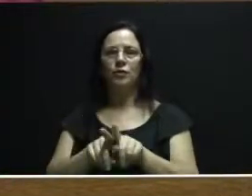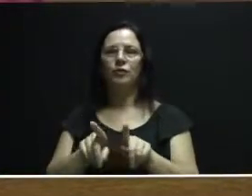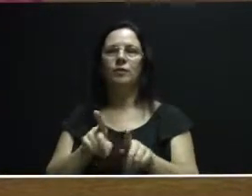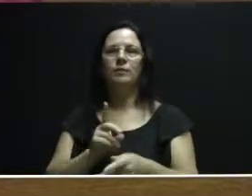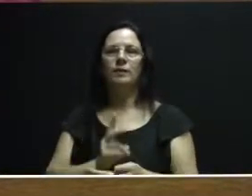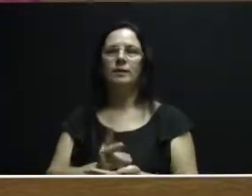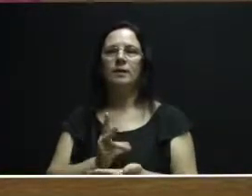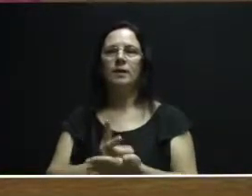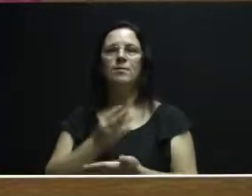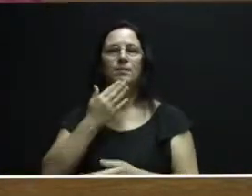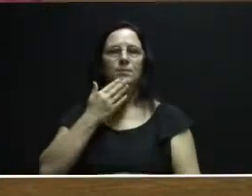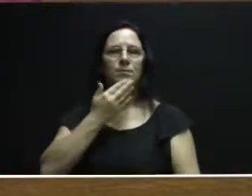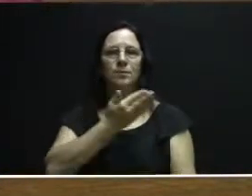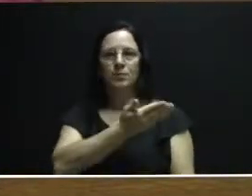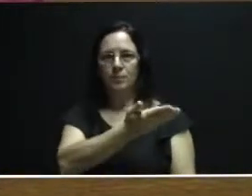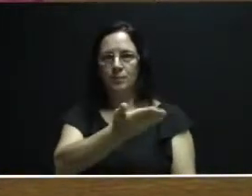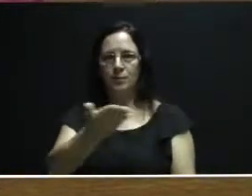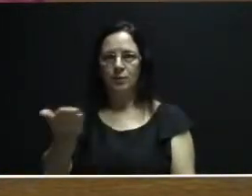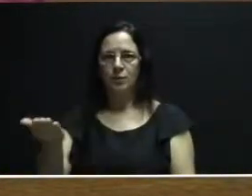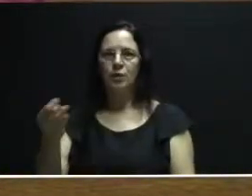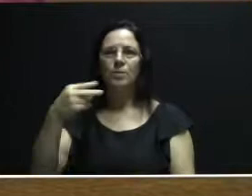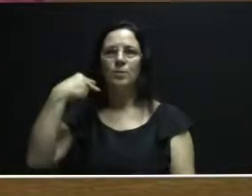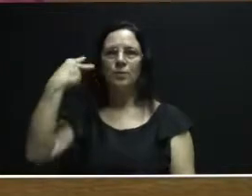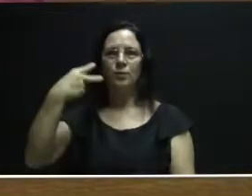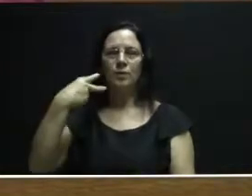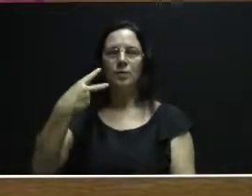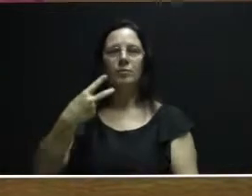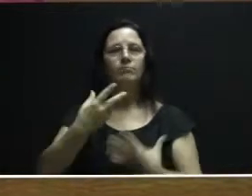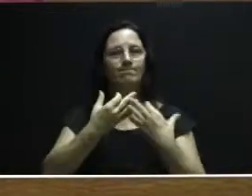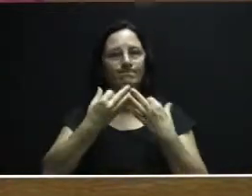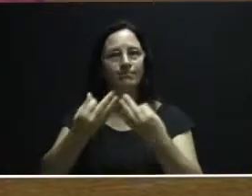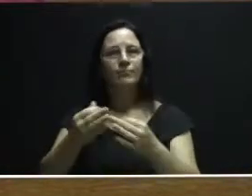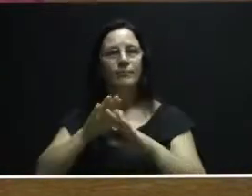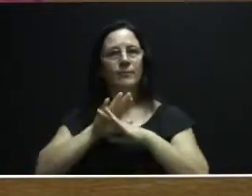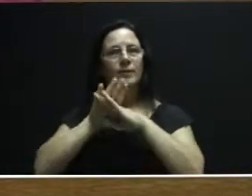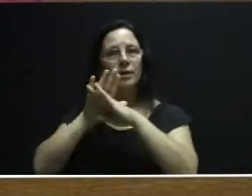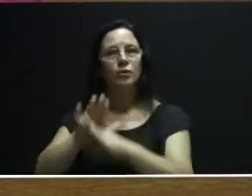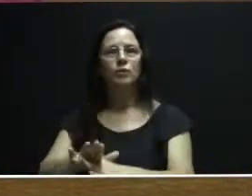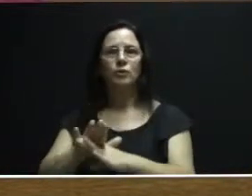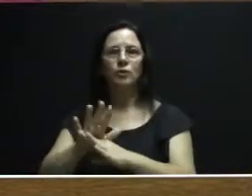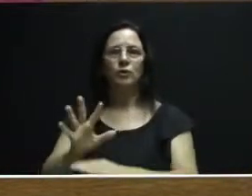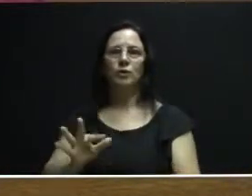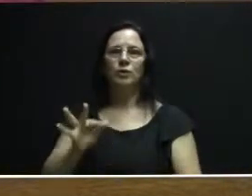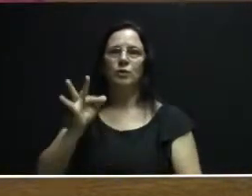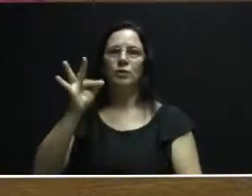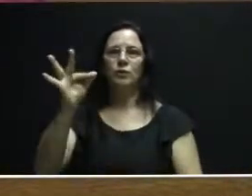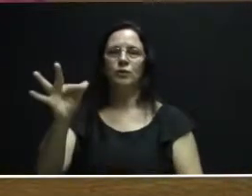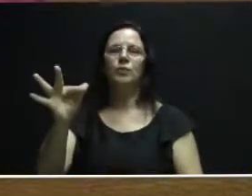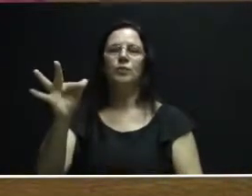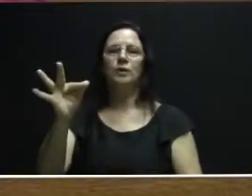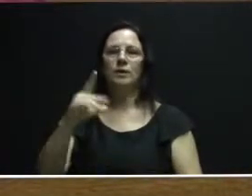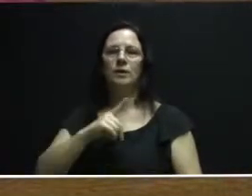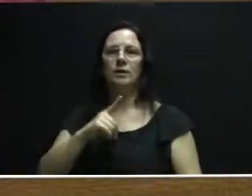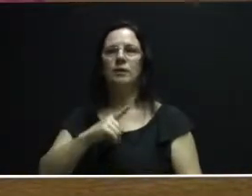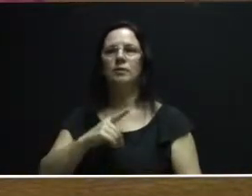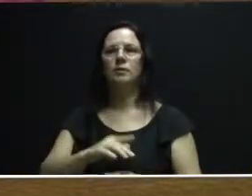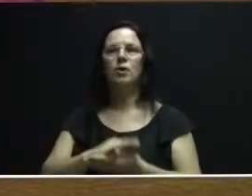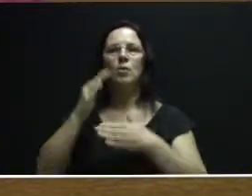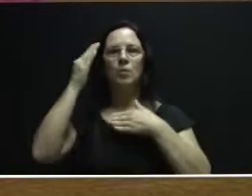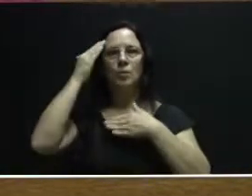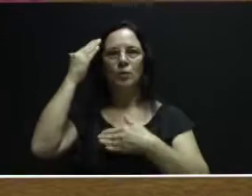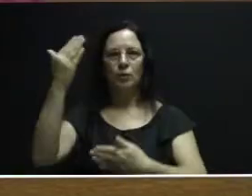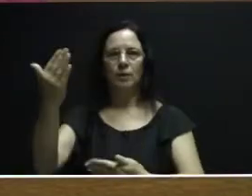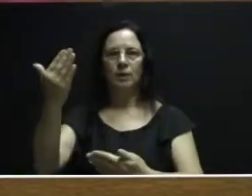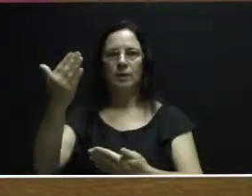né, como solicitando aos senhores, olhem bem para o esporte da cidade, olhem para esse futuro que nós temos pela frente aí. Tá? Muito obrigado